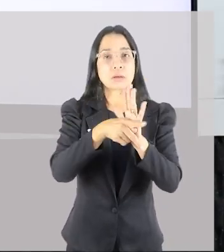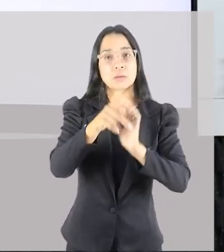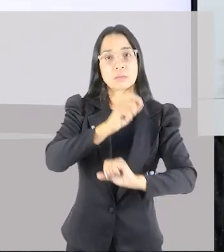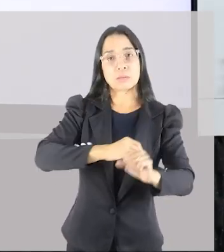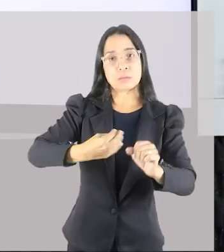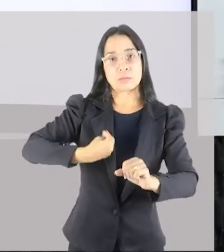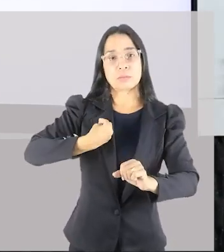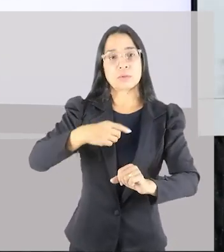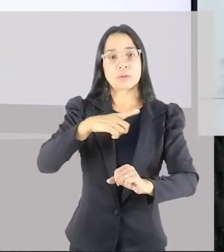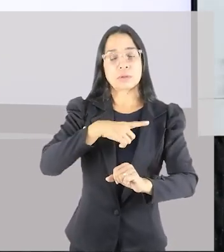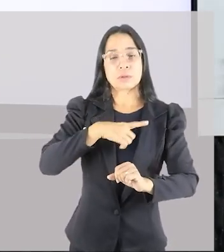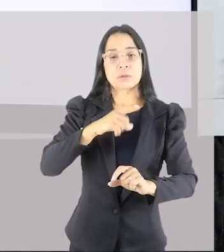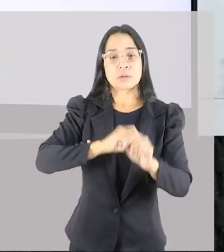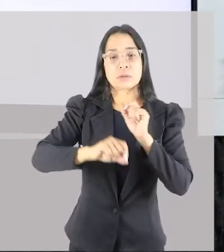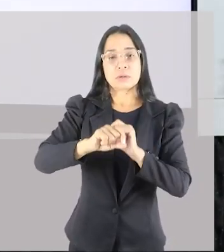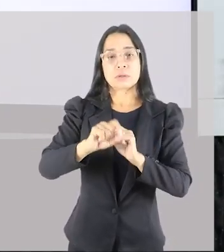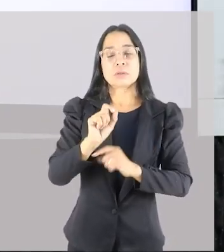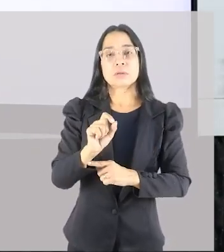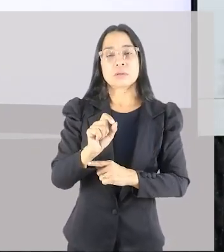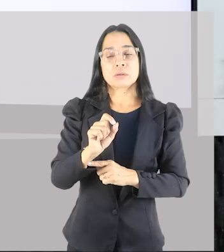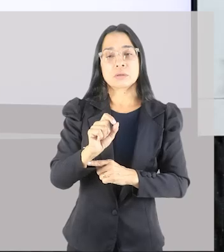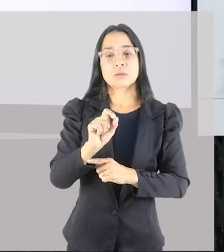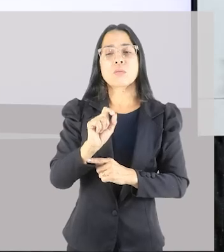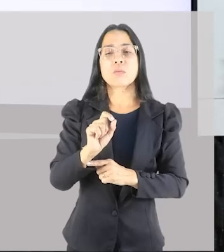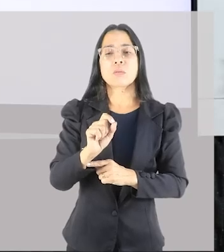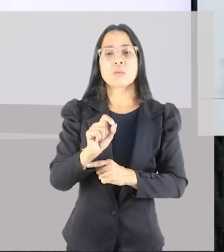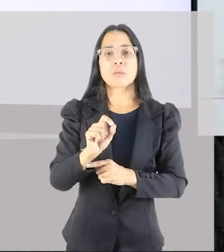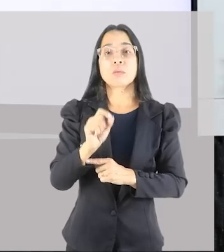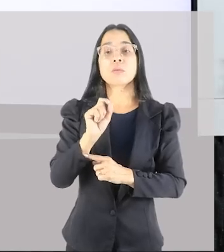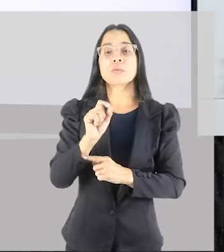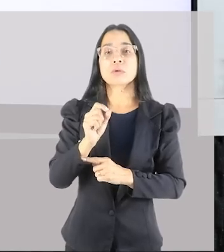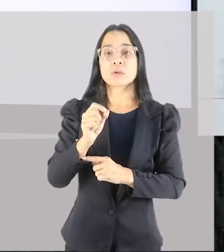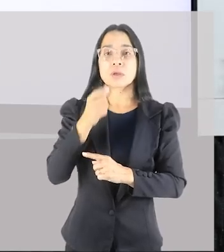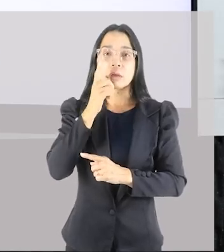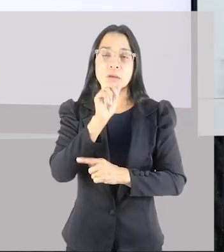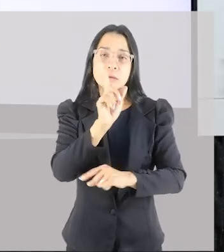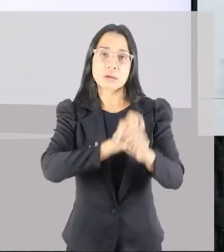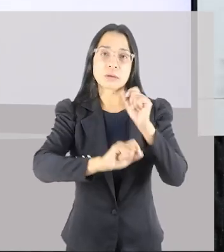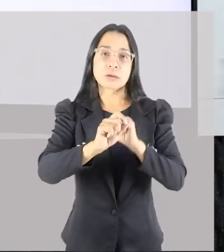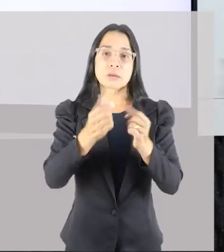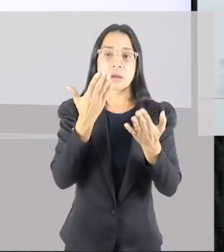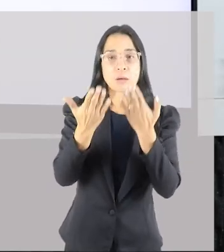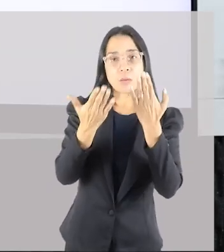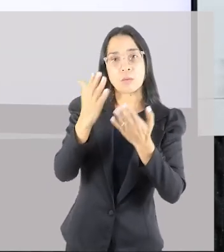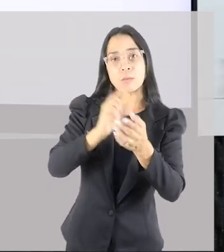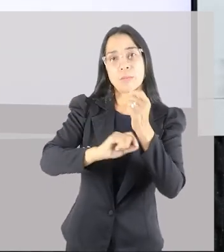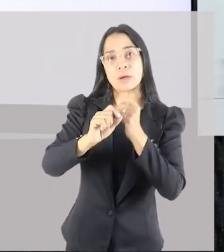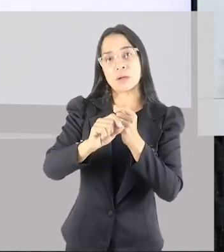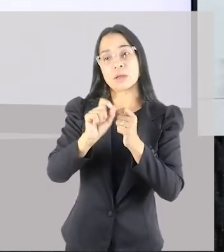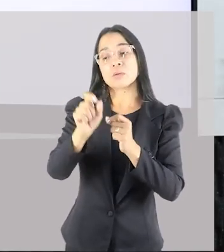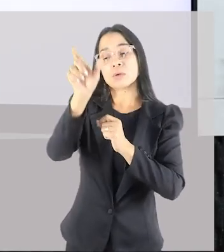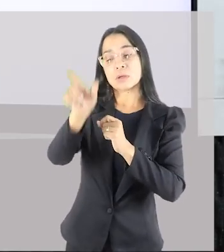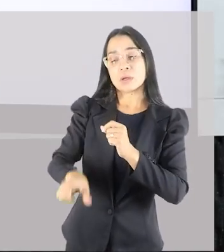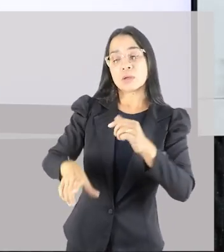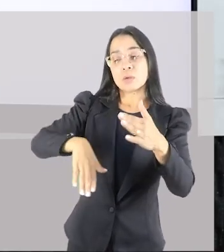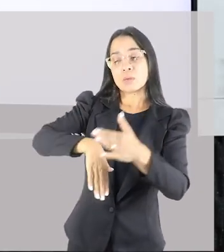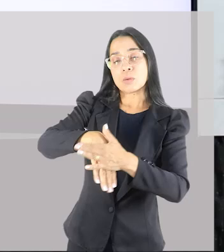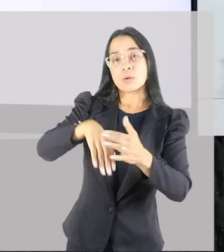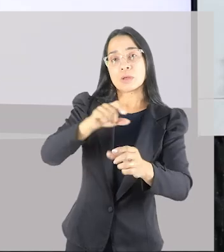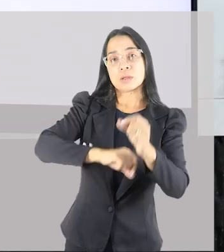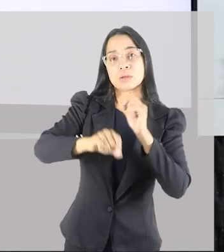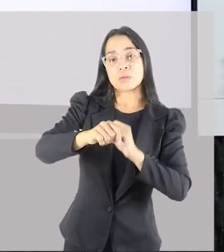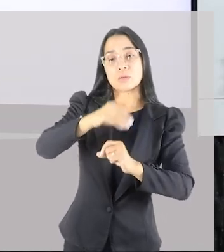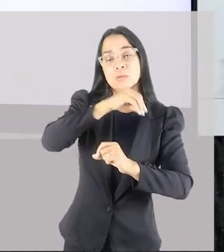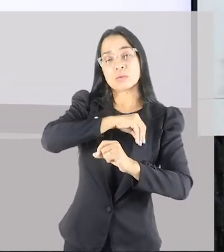você tem a partir do que você ganha como comparado a jogadores ganham que é um